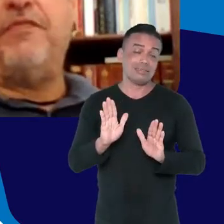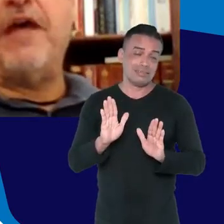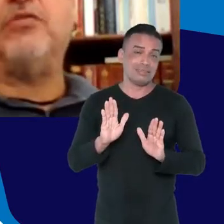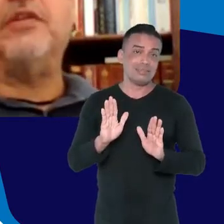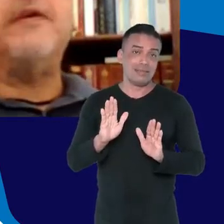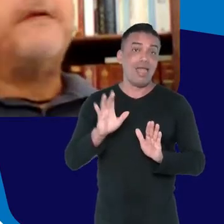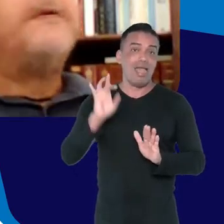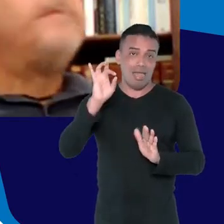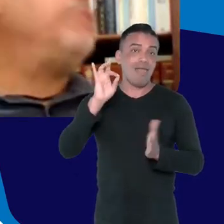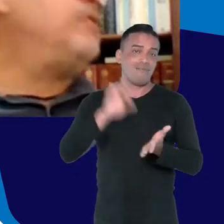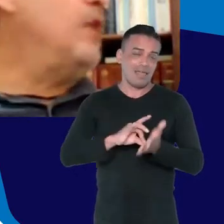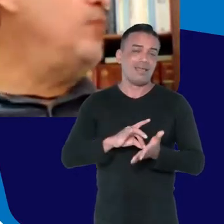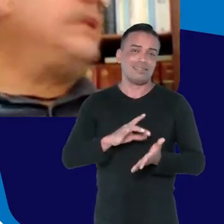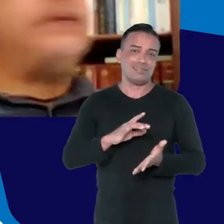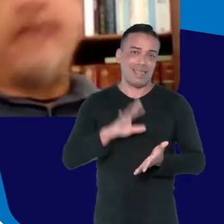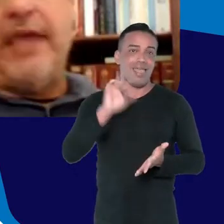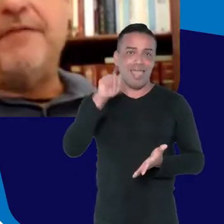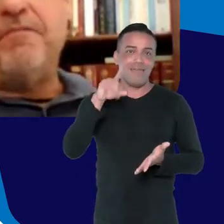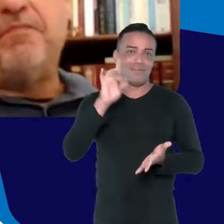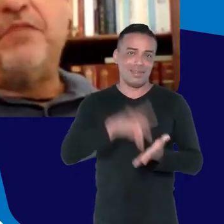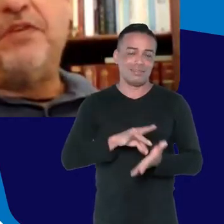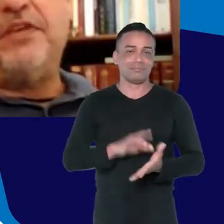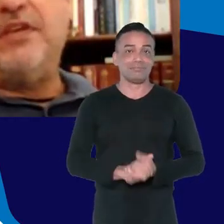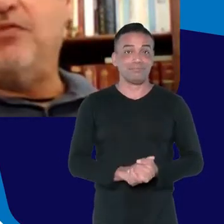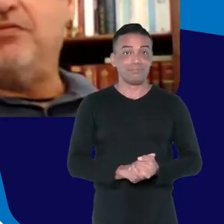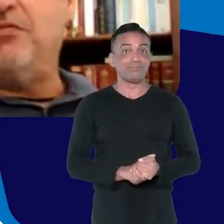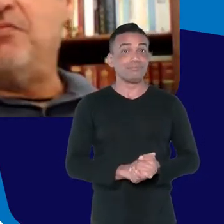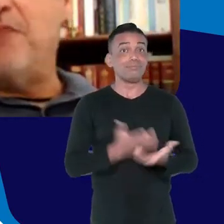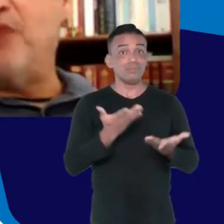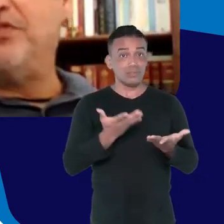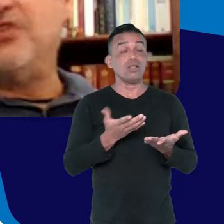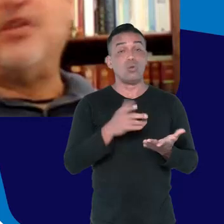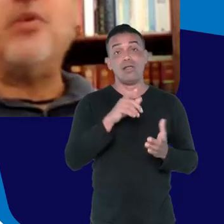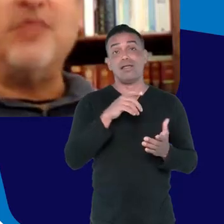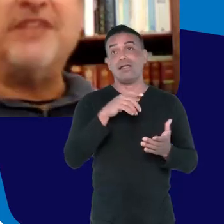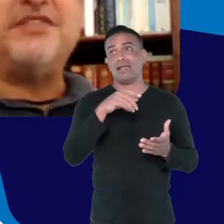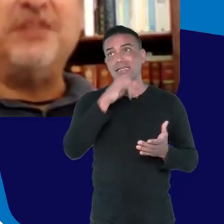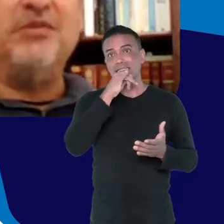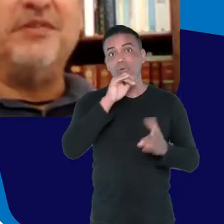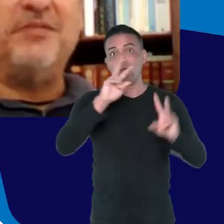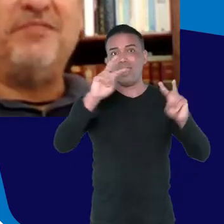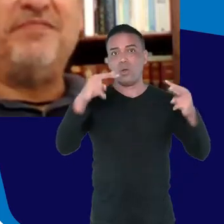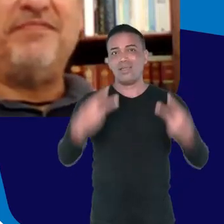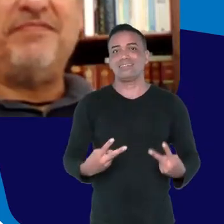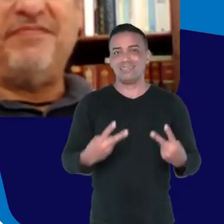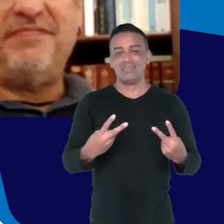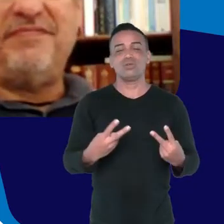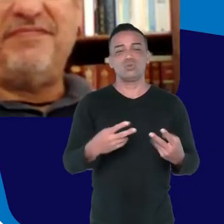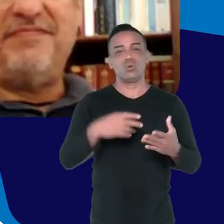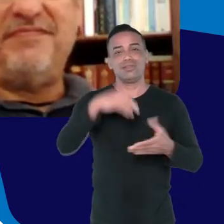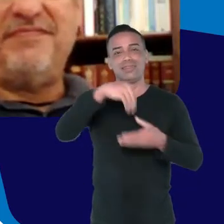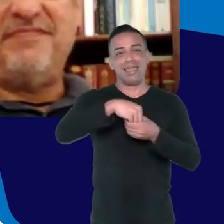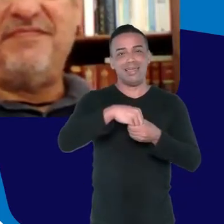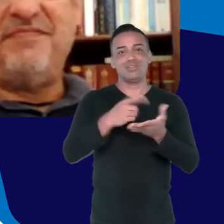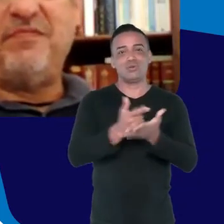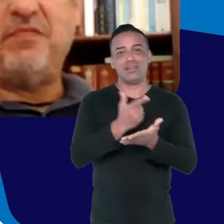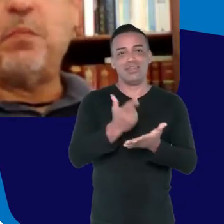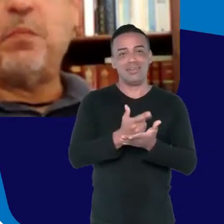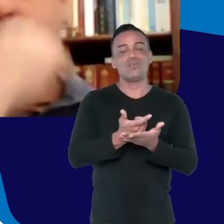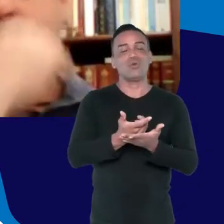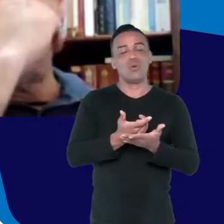é um fato, né? Então, ele quer que o mal seja reconhecido, né? Sim,